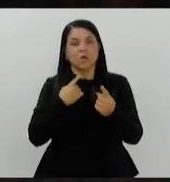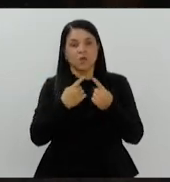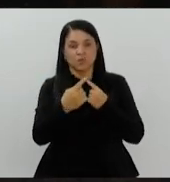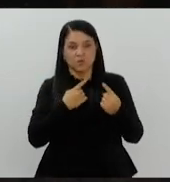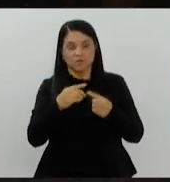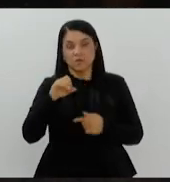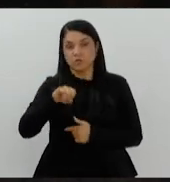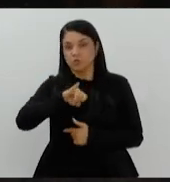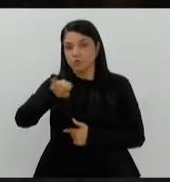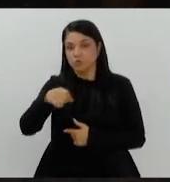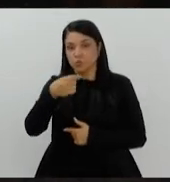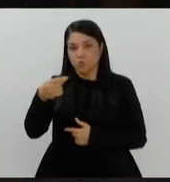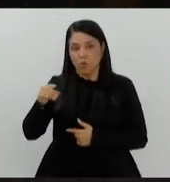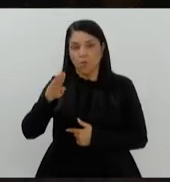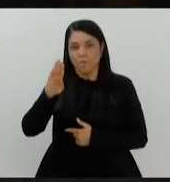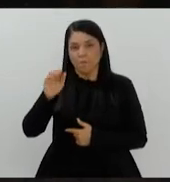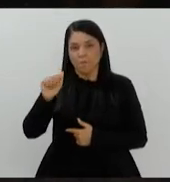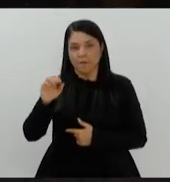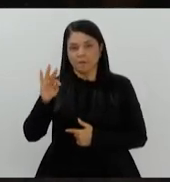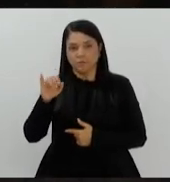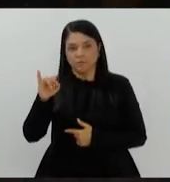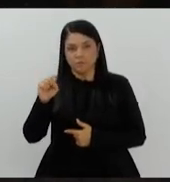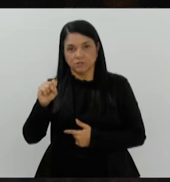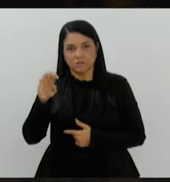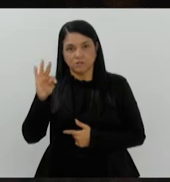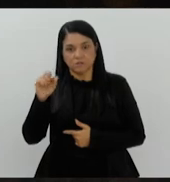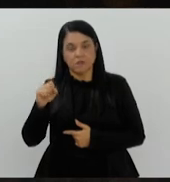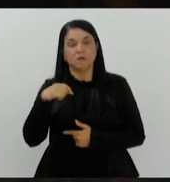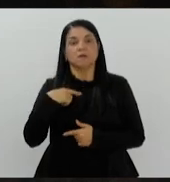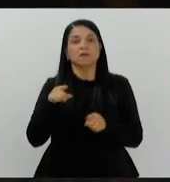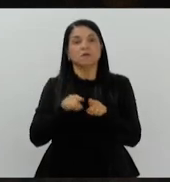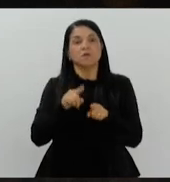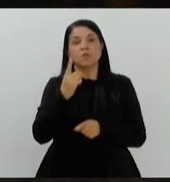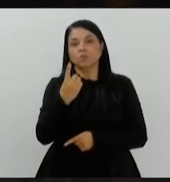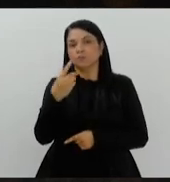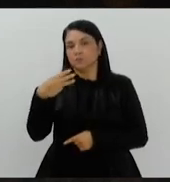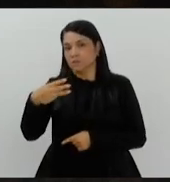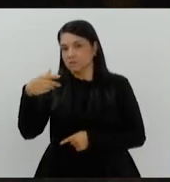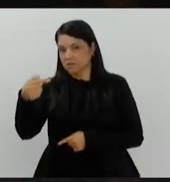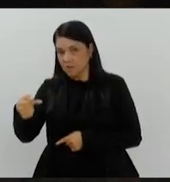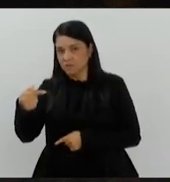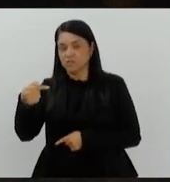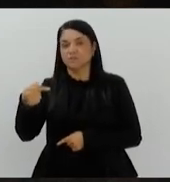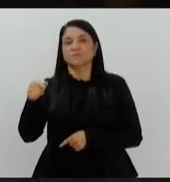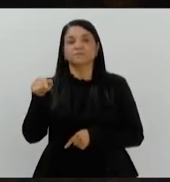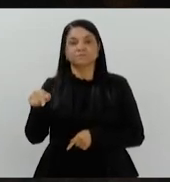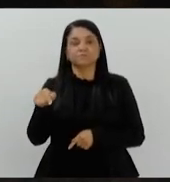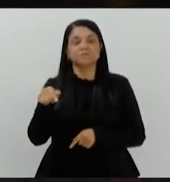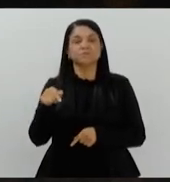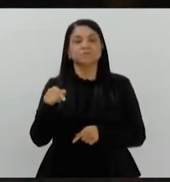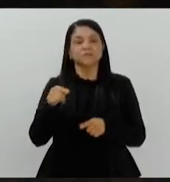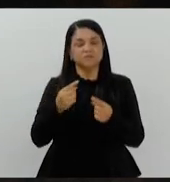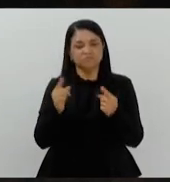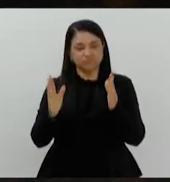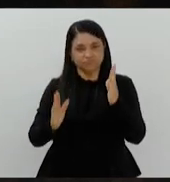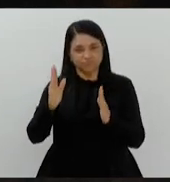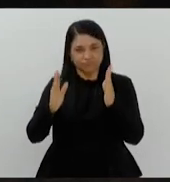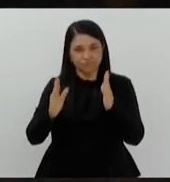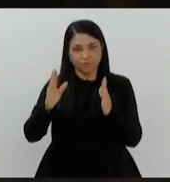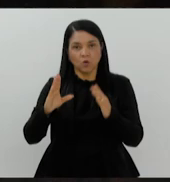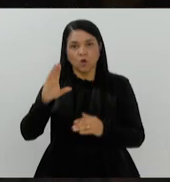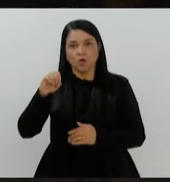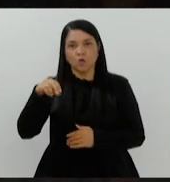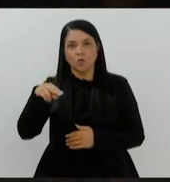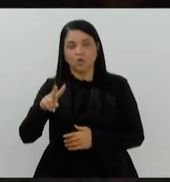João Batista Marinho de Melo, a rodovia RJ-137, chamada de rodovia do contorno, no trecho em conservatório, Distrito